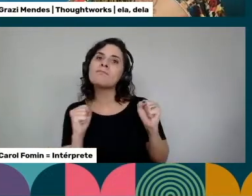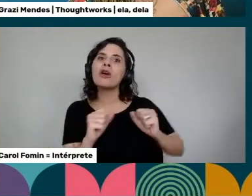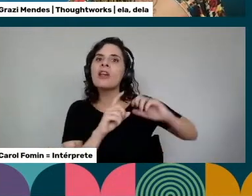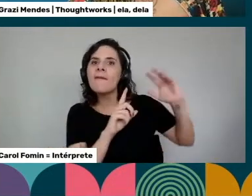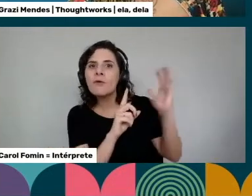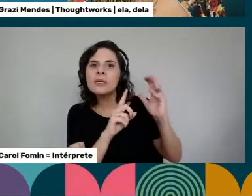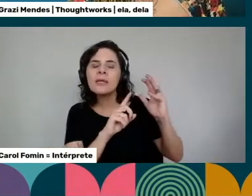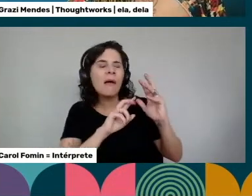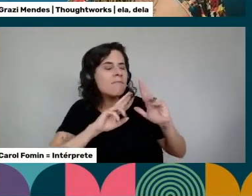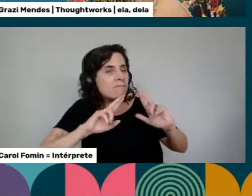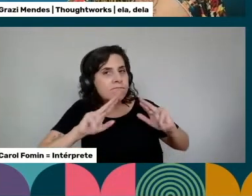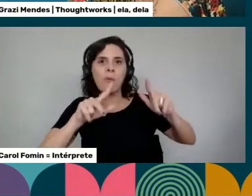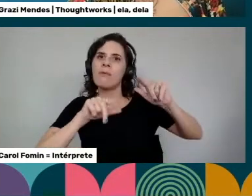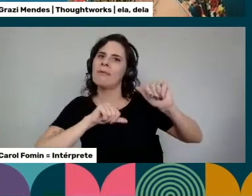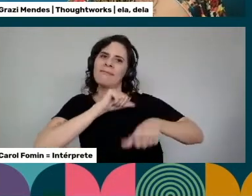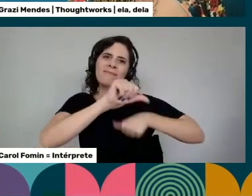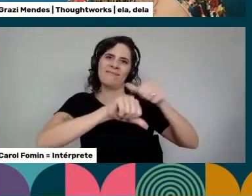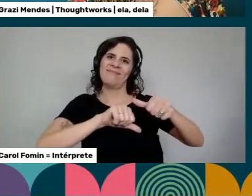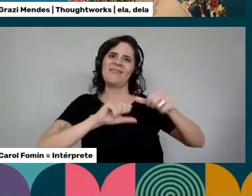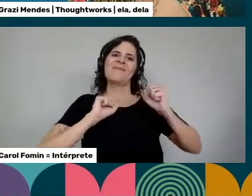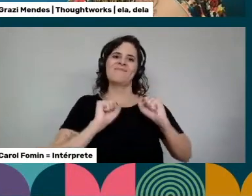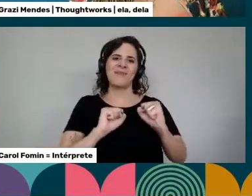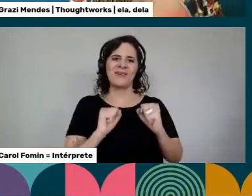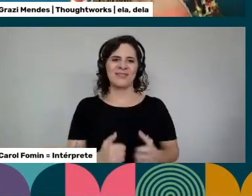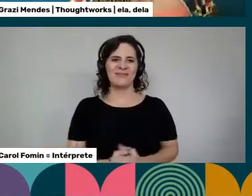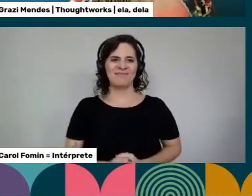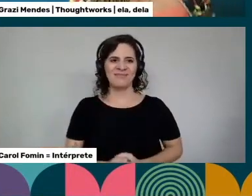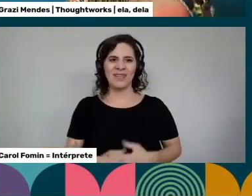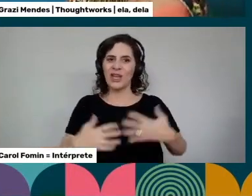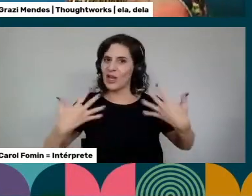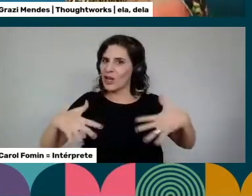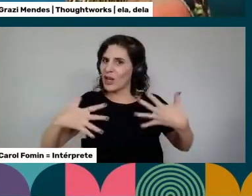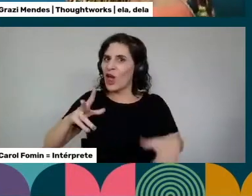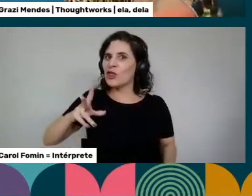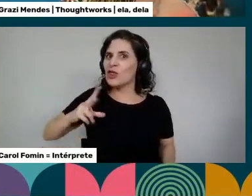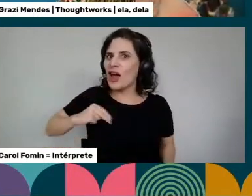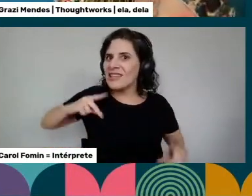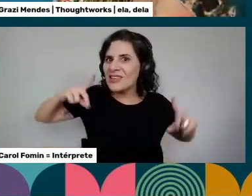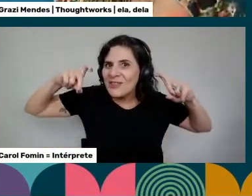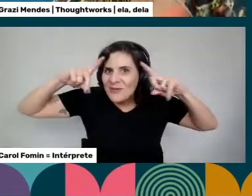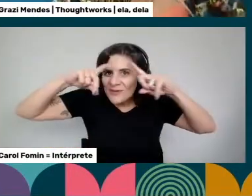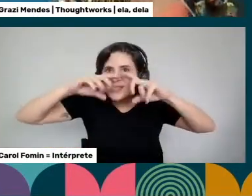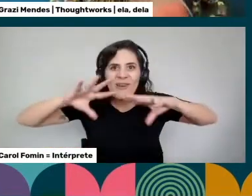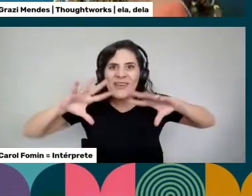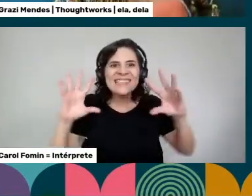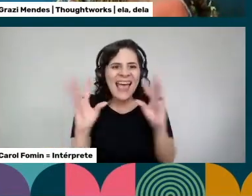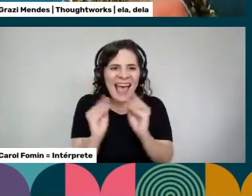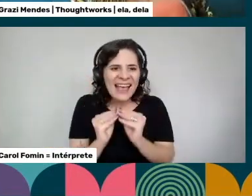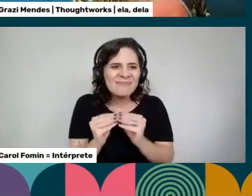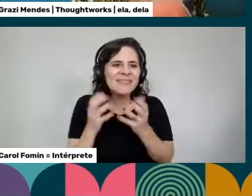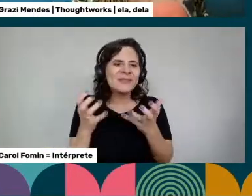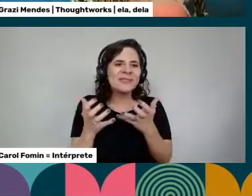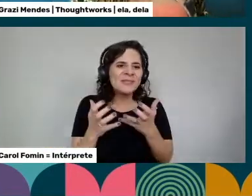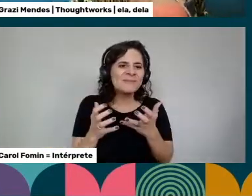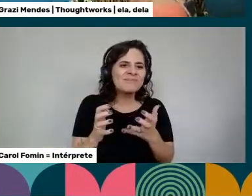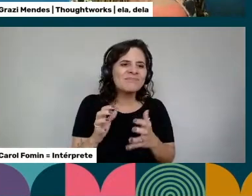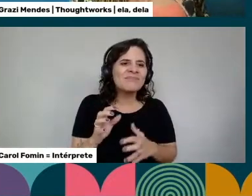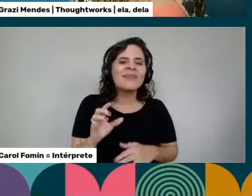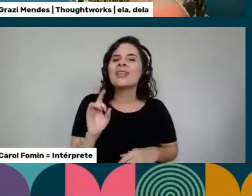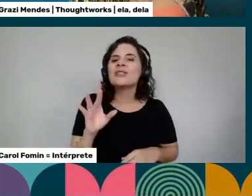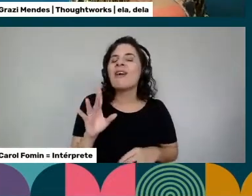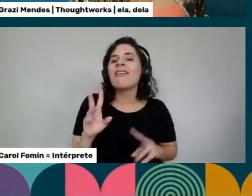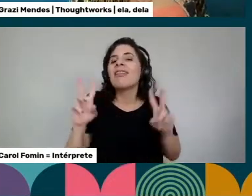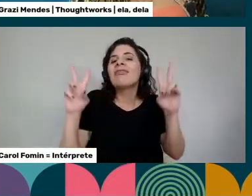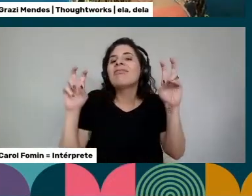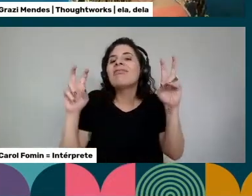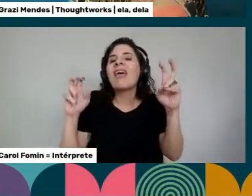pessoas. Muito bom. Ai, que difícil, né, gente? Falar um pouquinho. Mas eu queria retomar, na verdade, o tema do